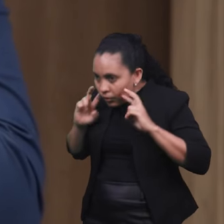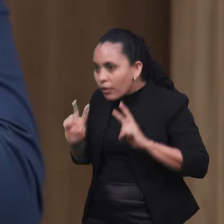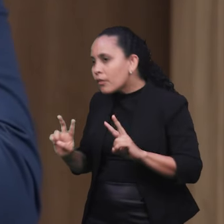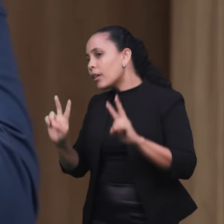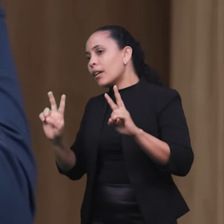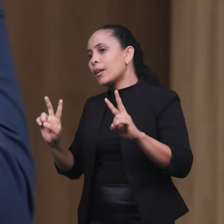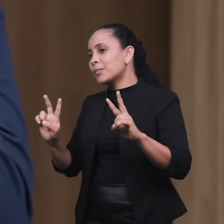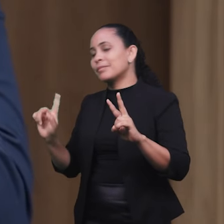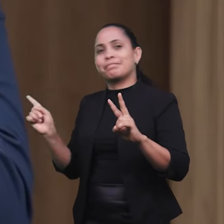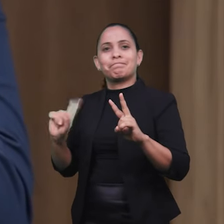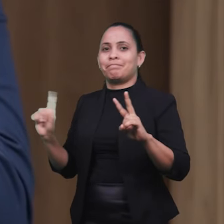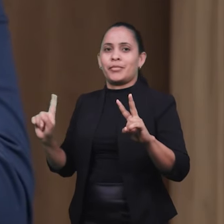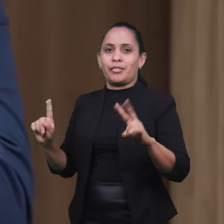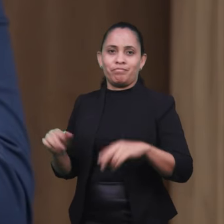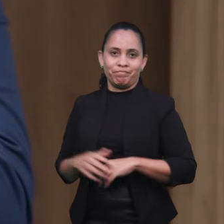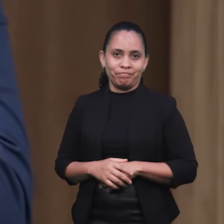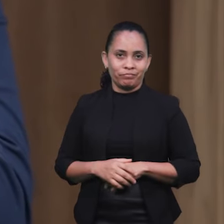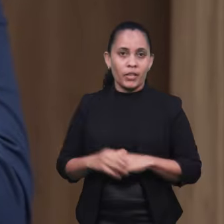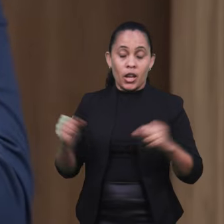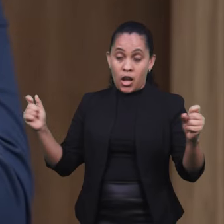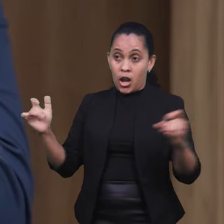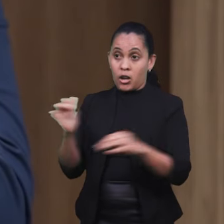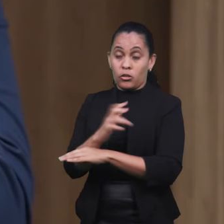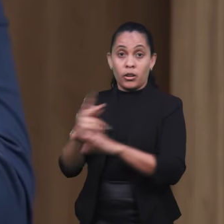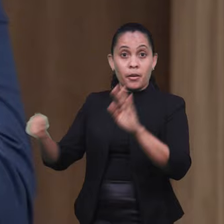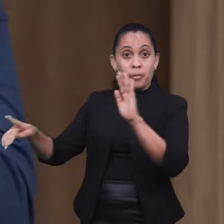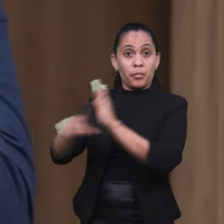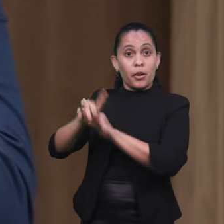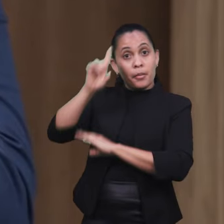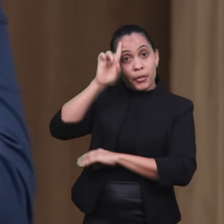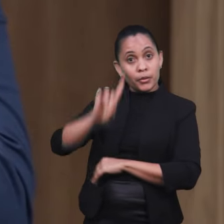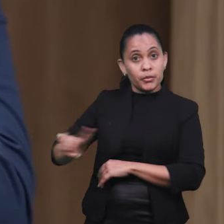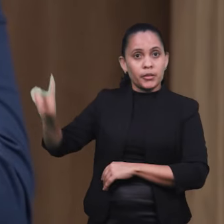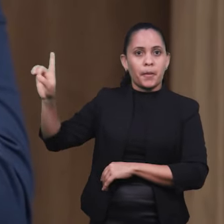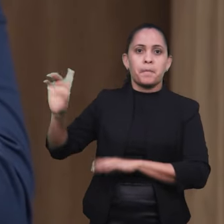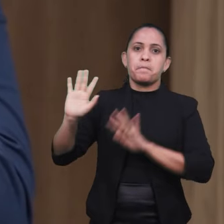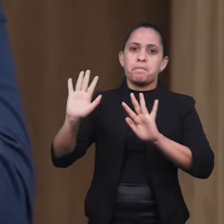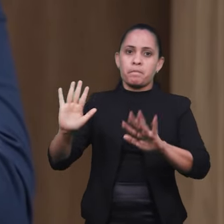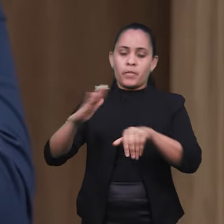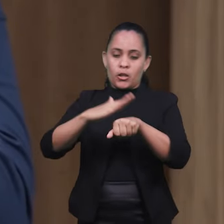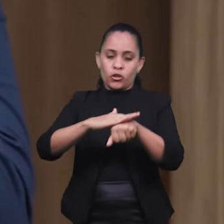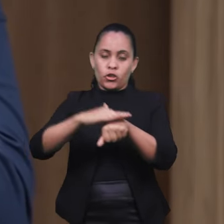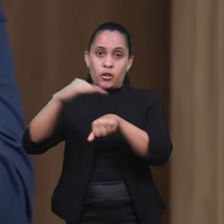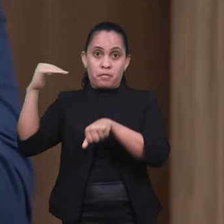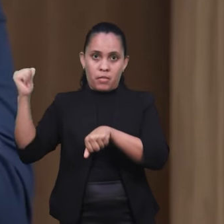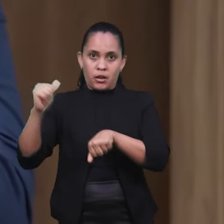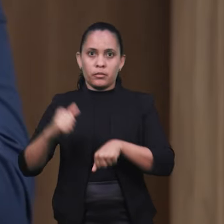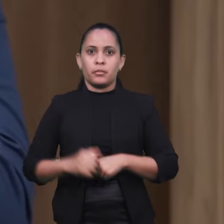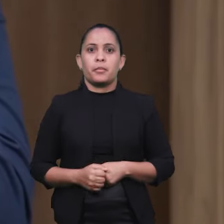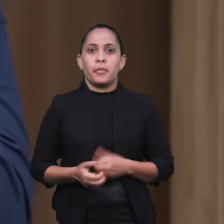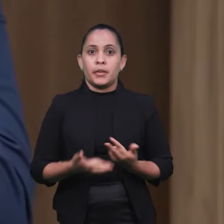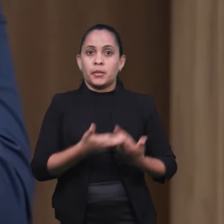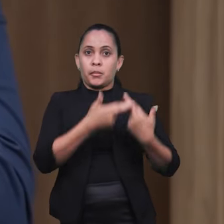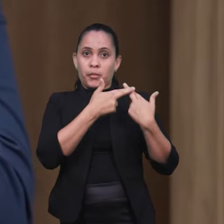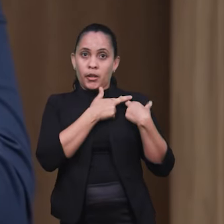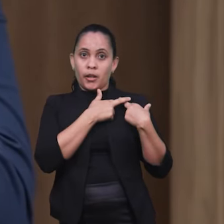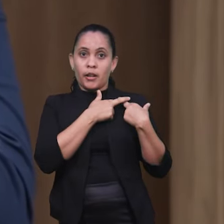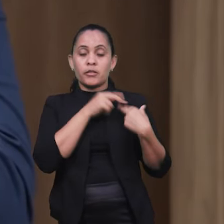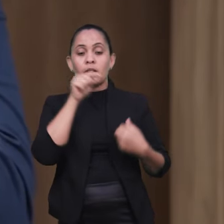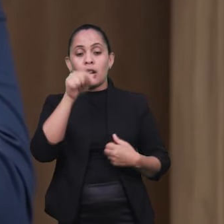glória. Interessante, pastor Lourenço, que o chamado para essa missão, ele foi um chamado no